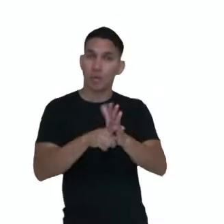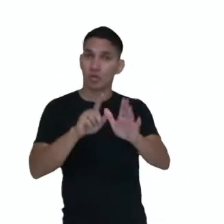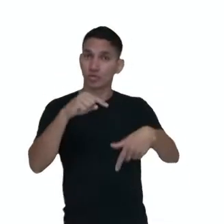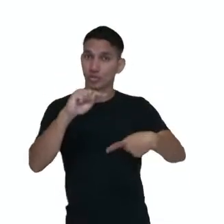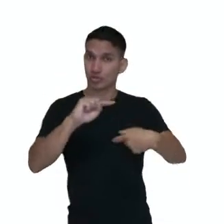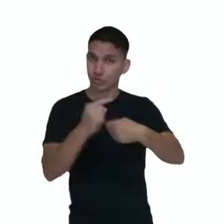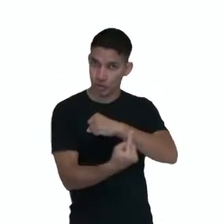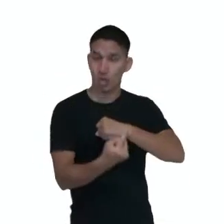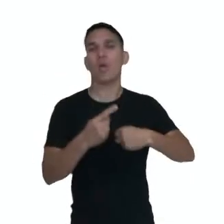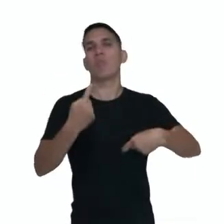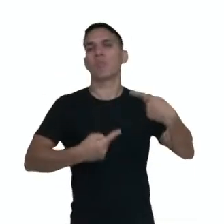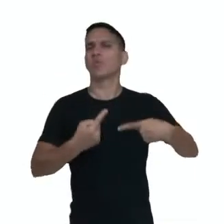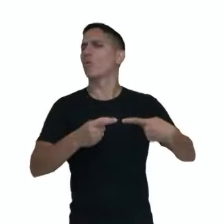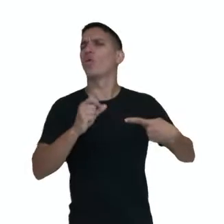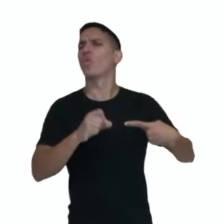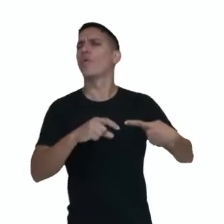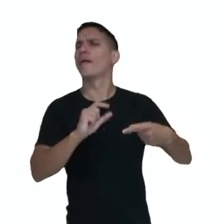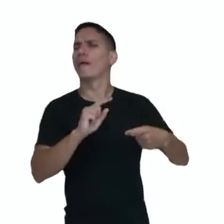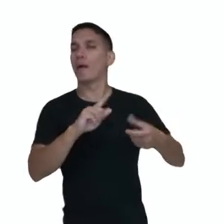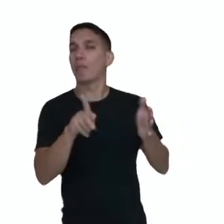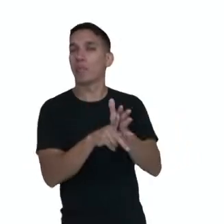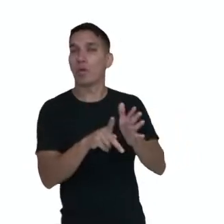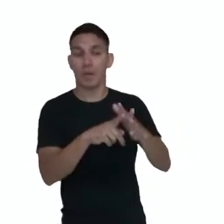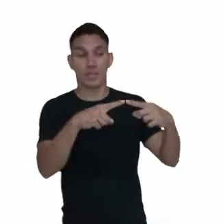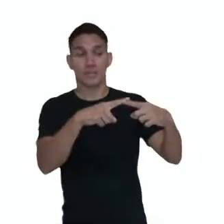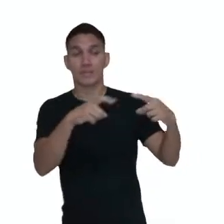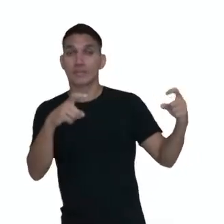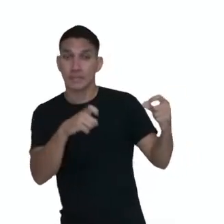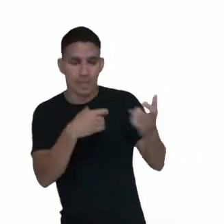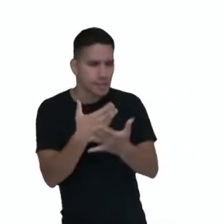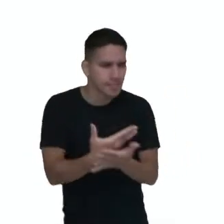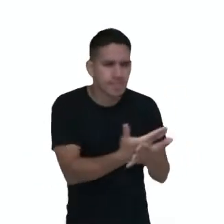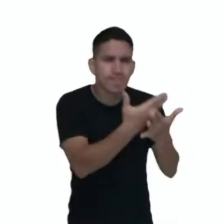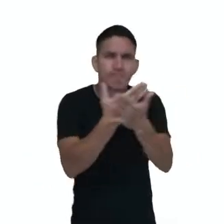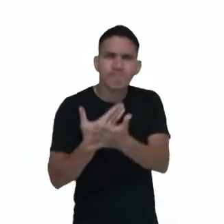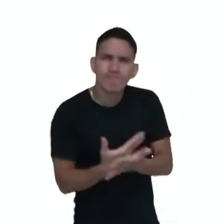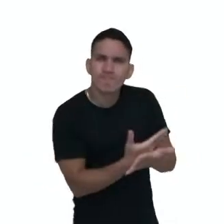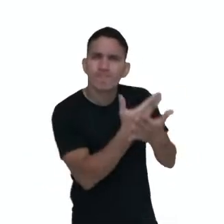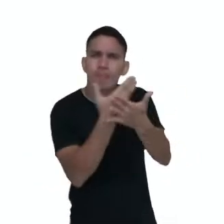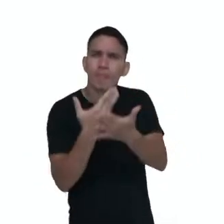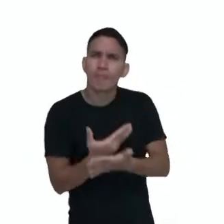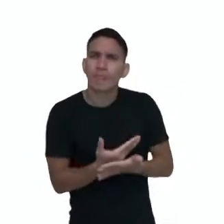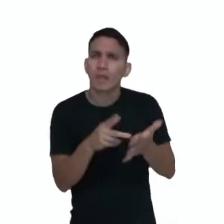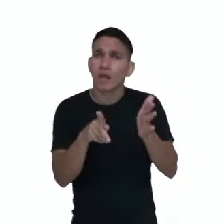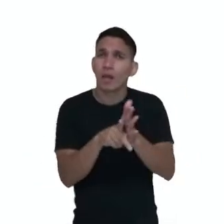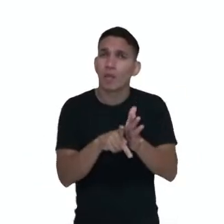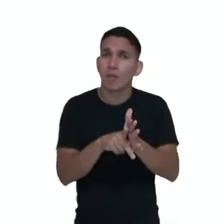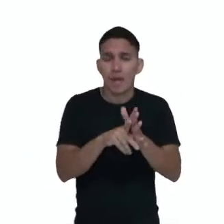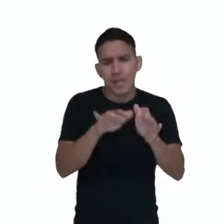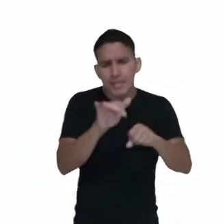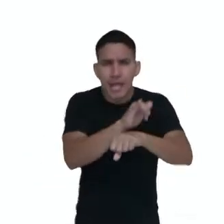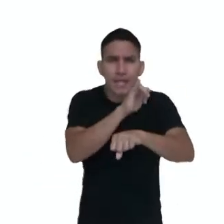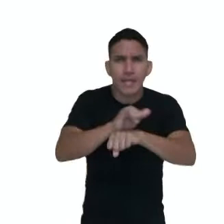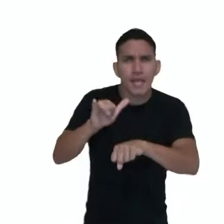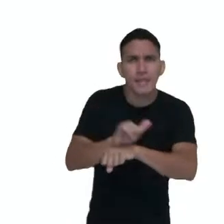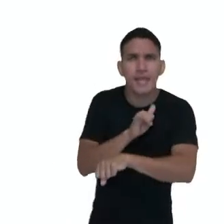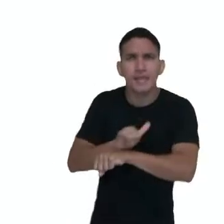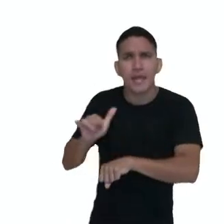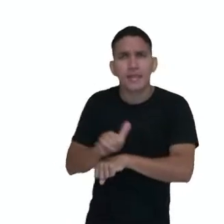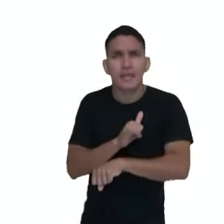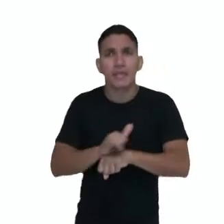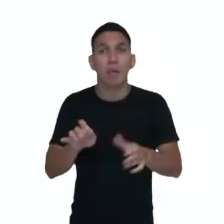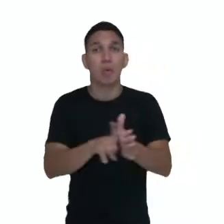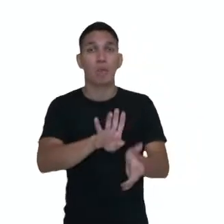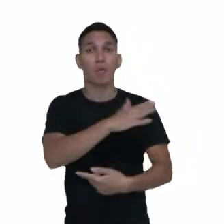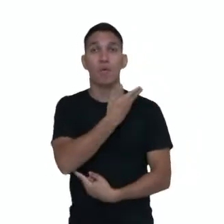ciência, né? Vamos definir ela aqui. O que é geopolítica? É uma ciência que estuda então as estratégias do